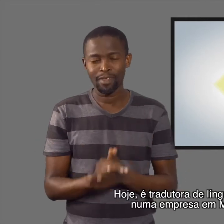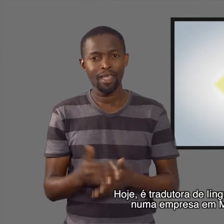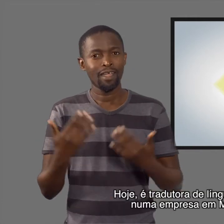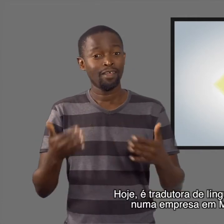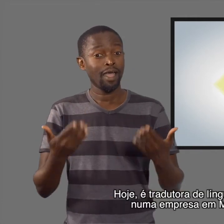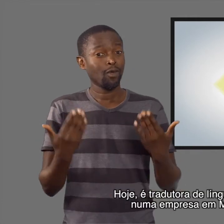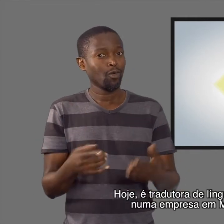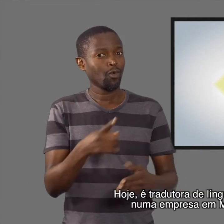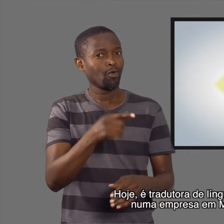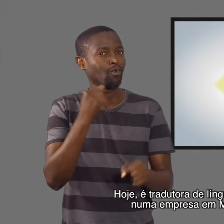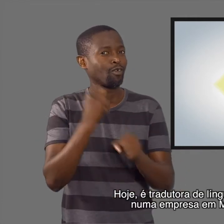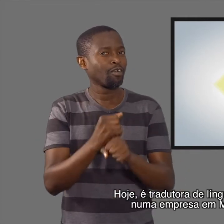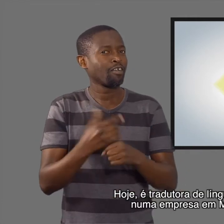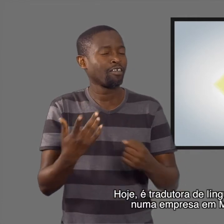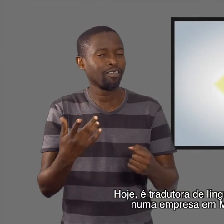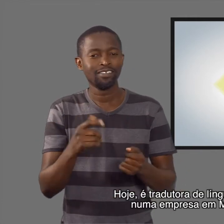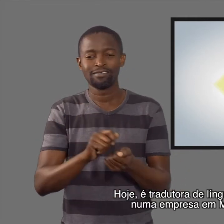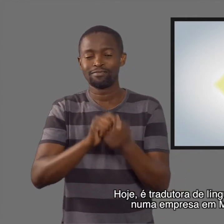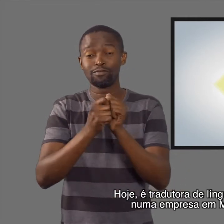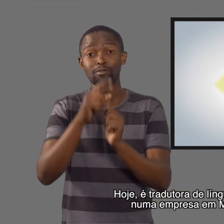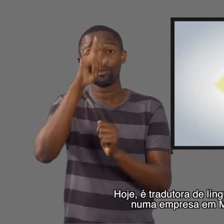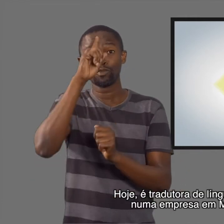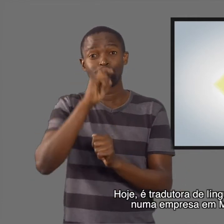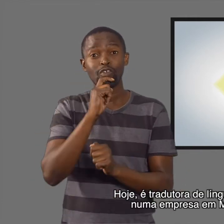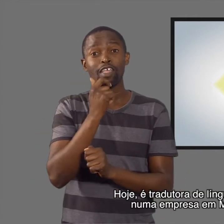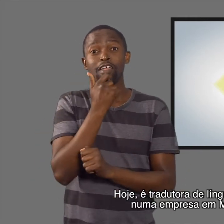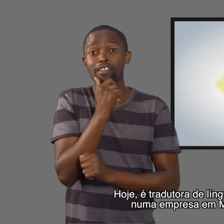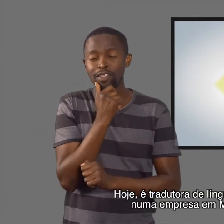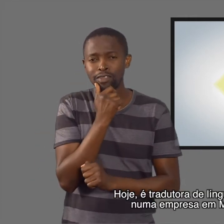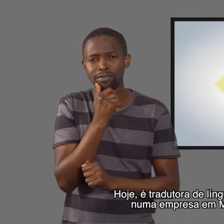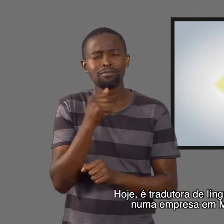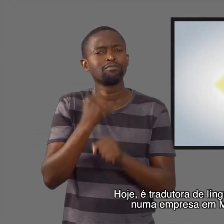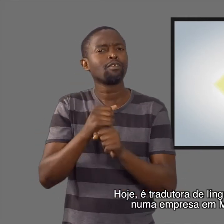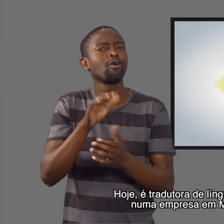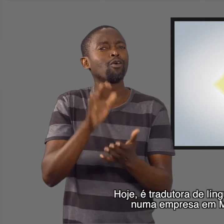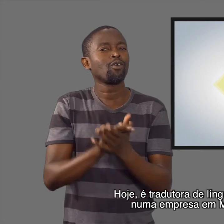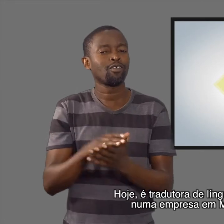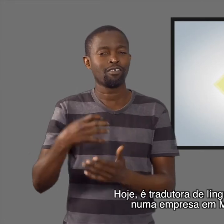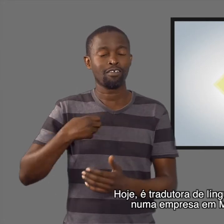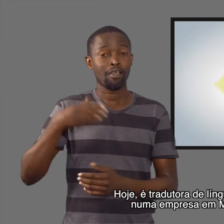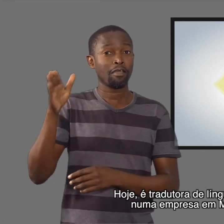Hoje trabalha com tradução de língua inglesa numa empresa em Maputo.